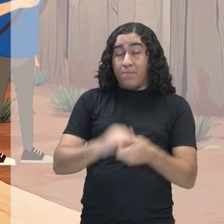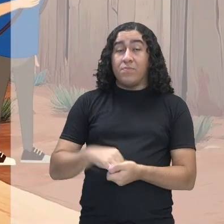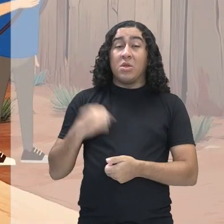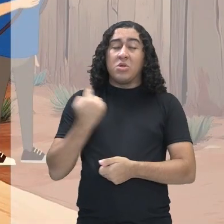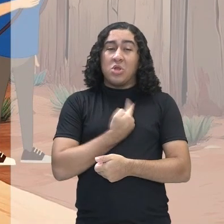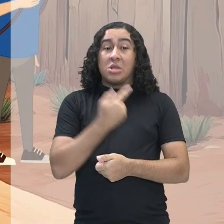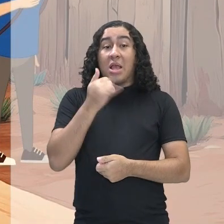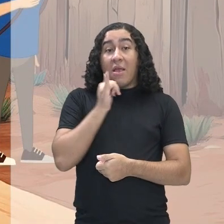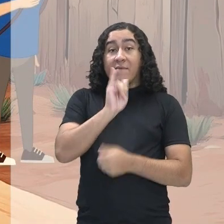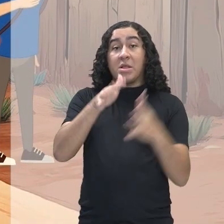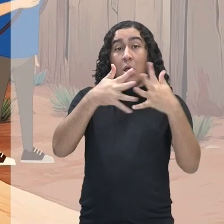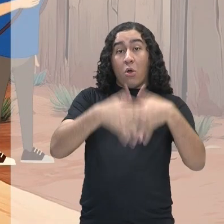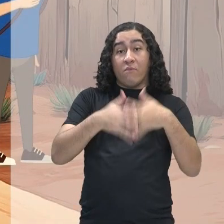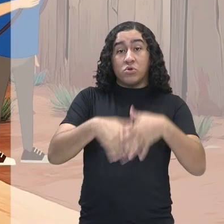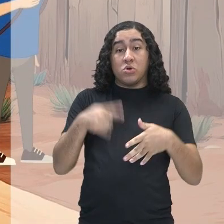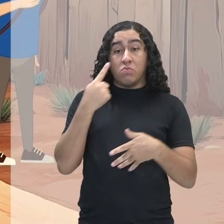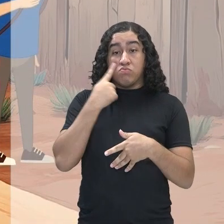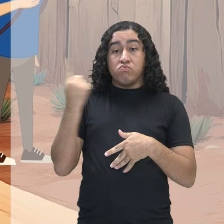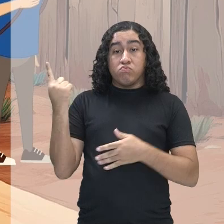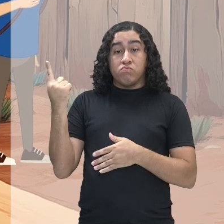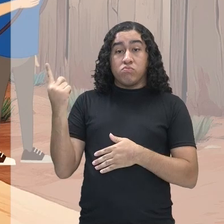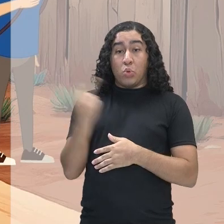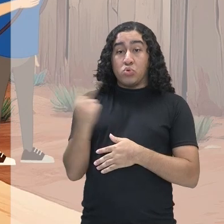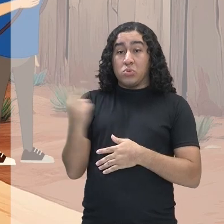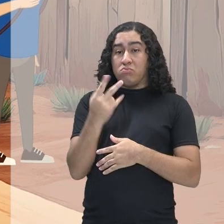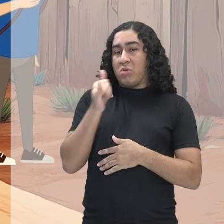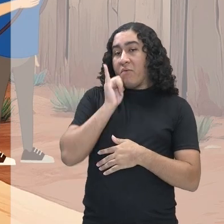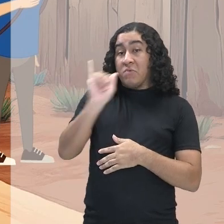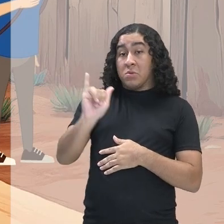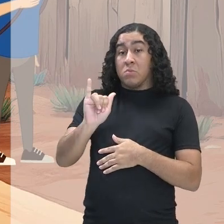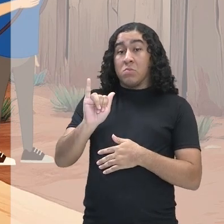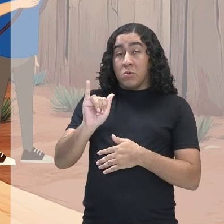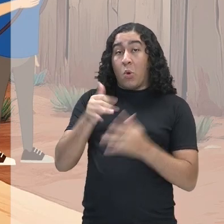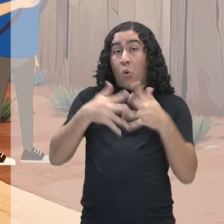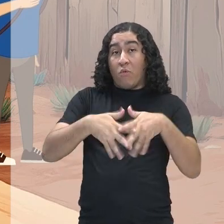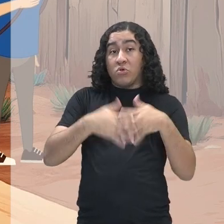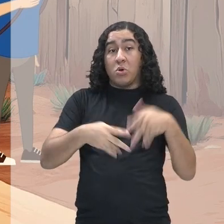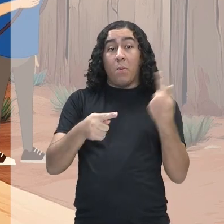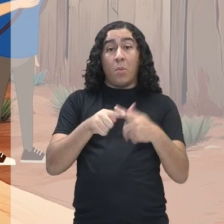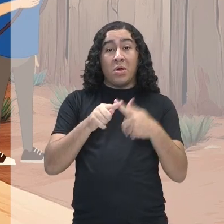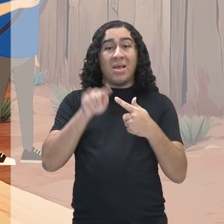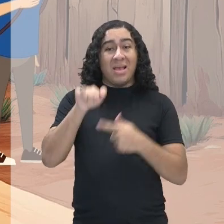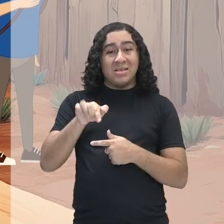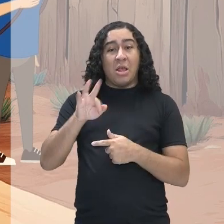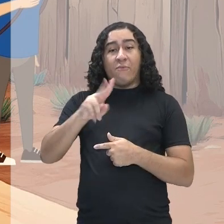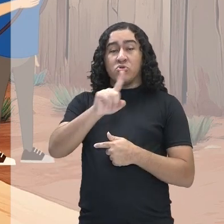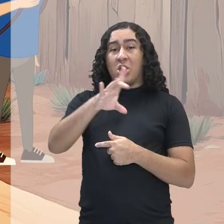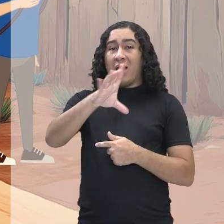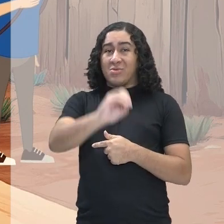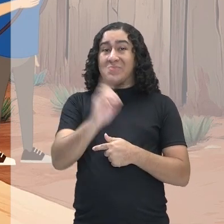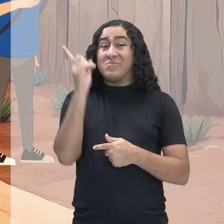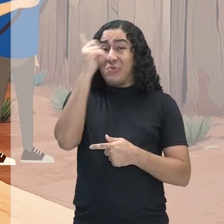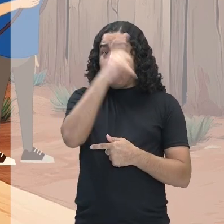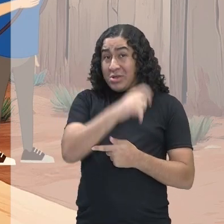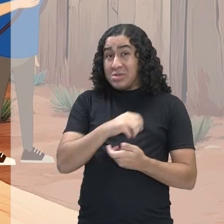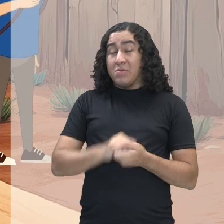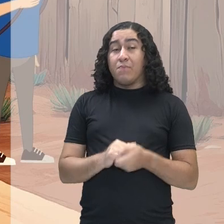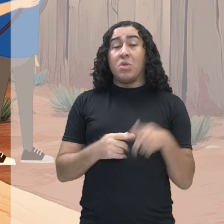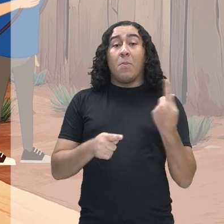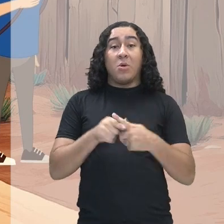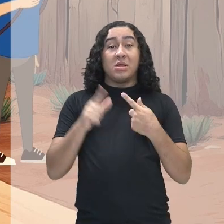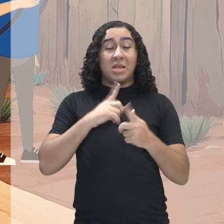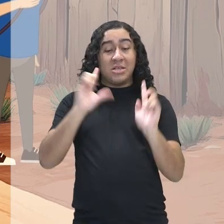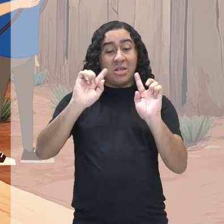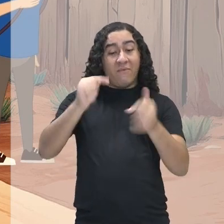pode confundir os imigrantes com os refugiados, porque a vida desses últimos é bem mais difícil. Eles enfrentam